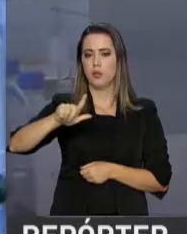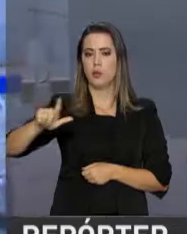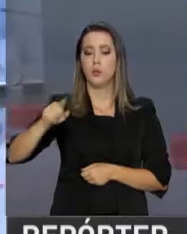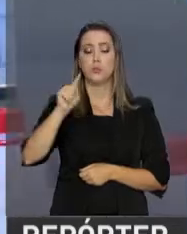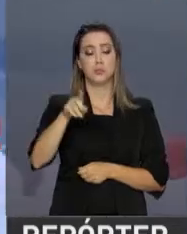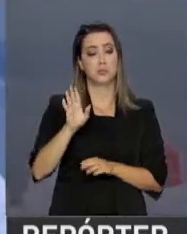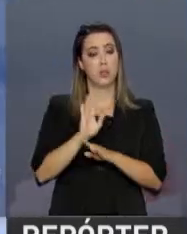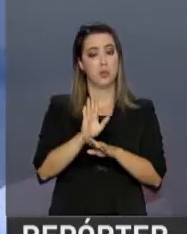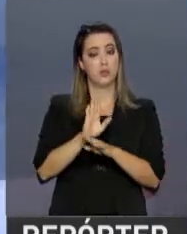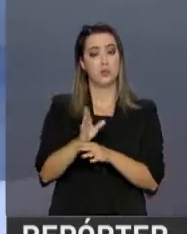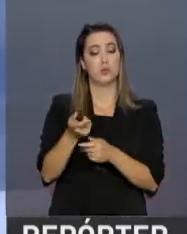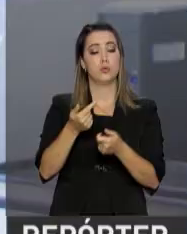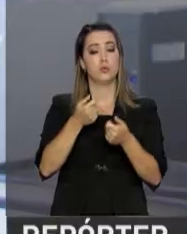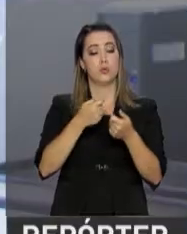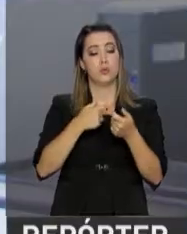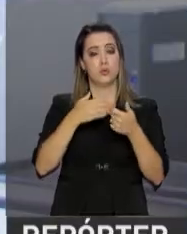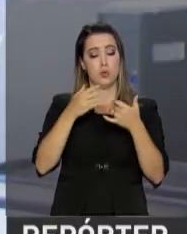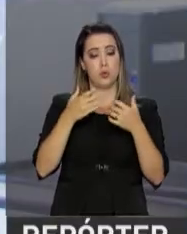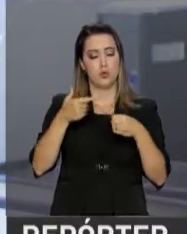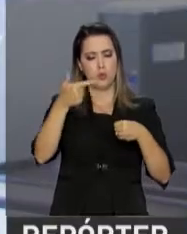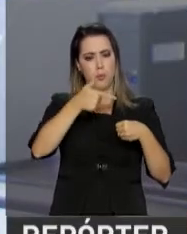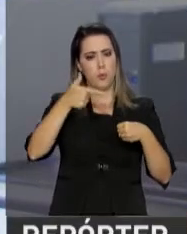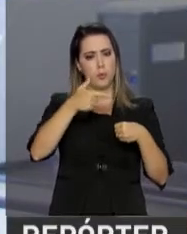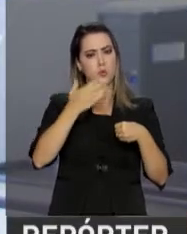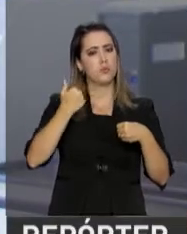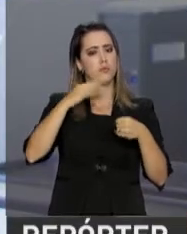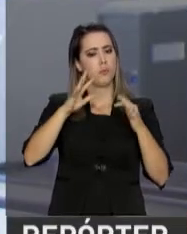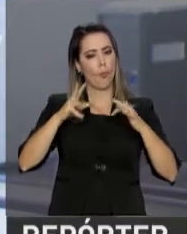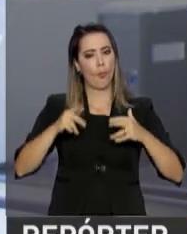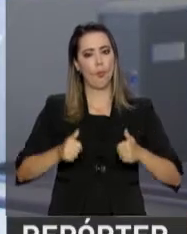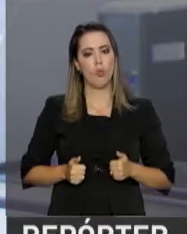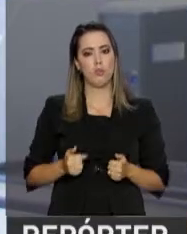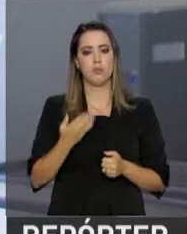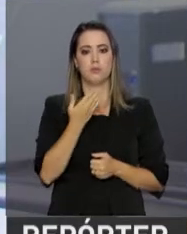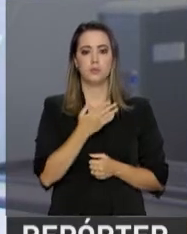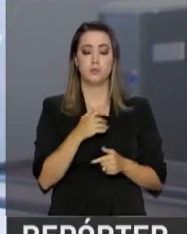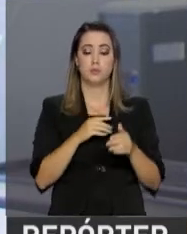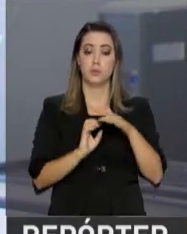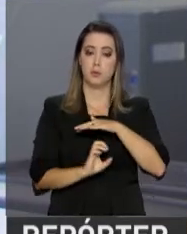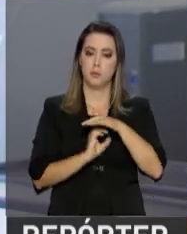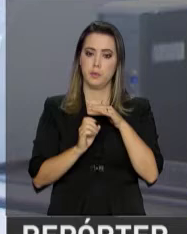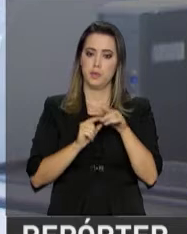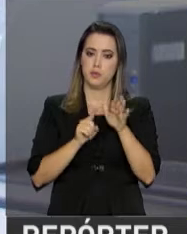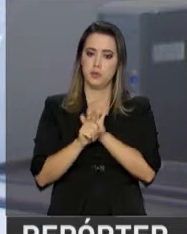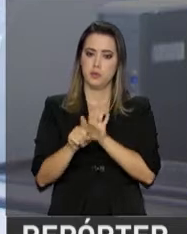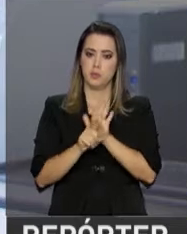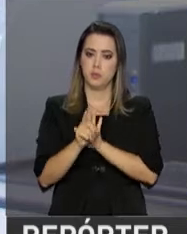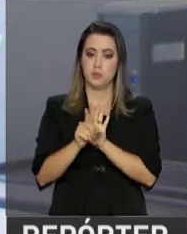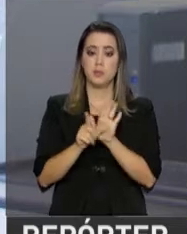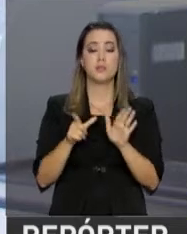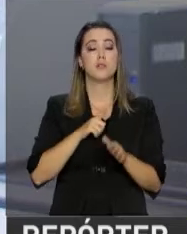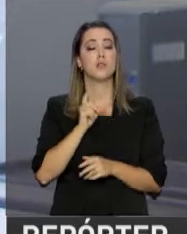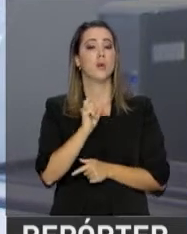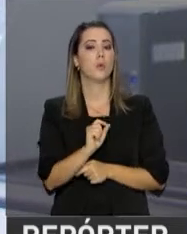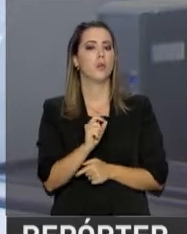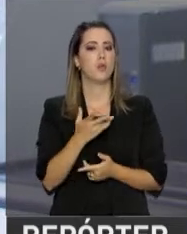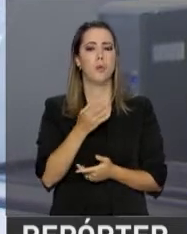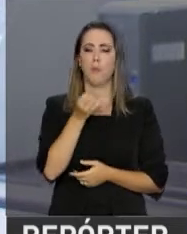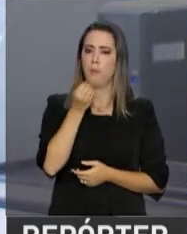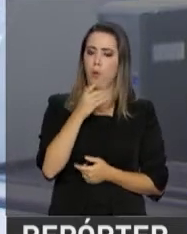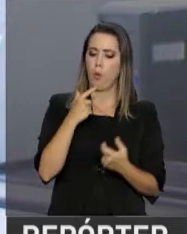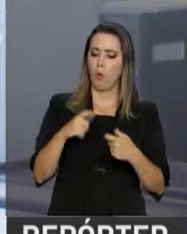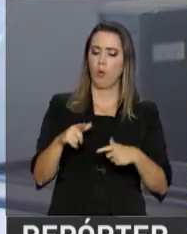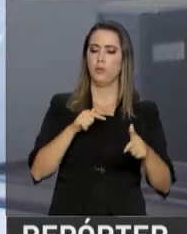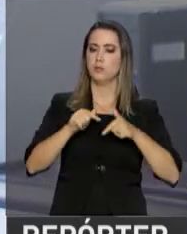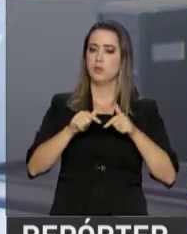energética mais limpa empresas de pesquisa como a embrapa elas têm agora um terreno bastante fértil para